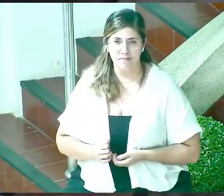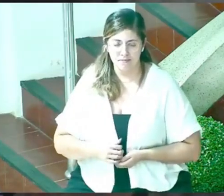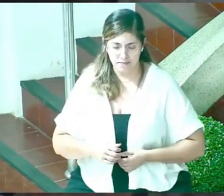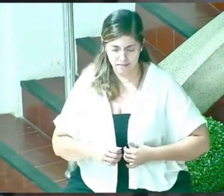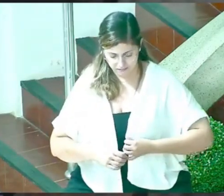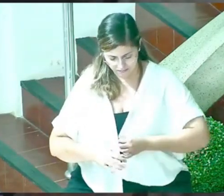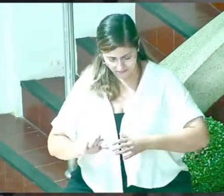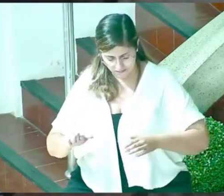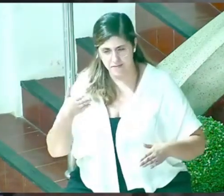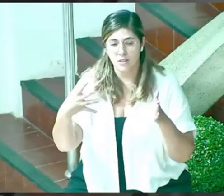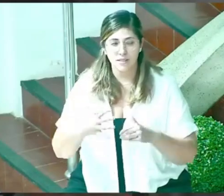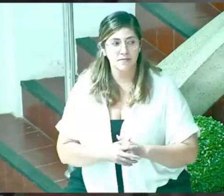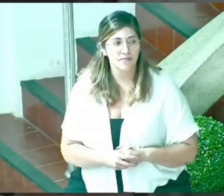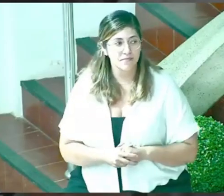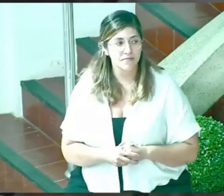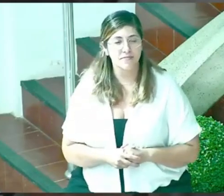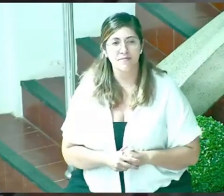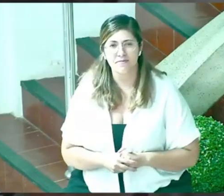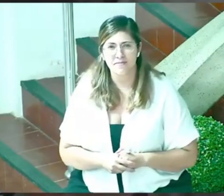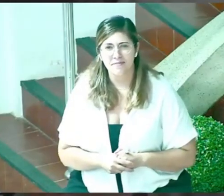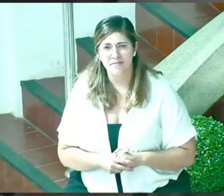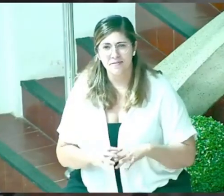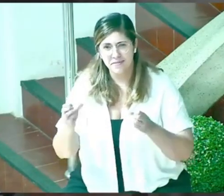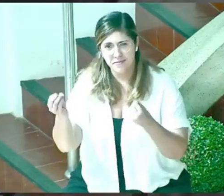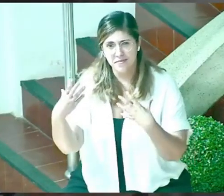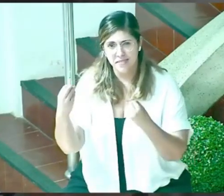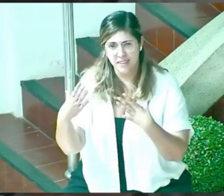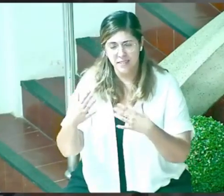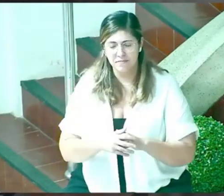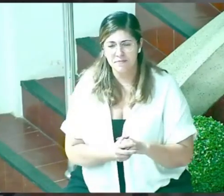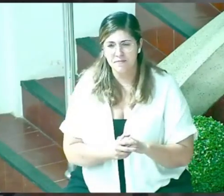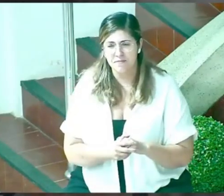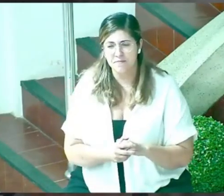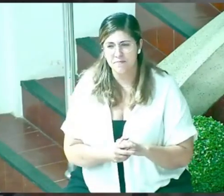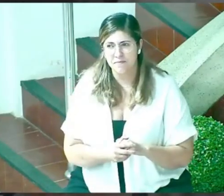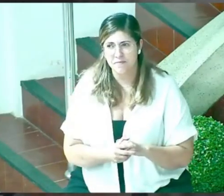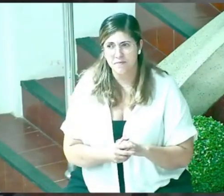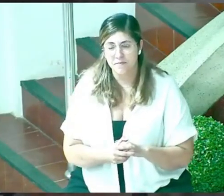contra você e você não gostou, e você sabe que ele fez errado.